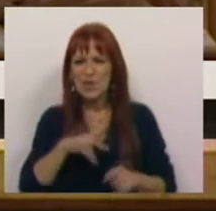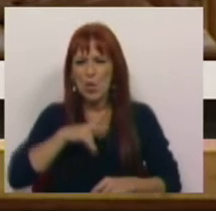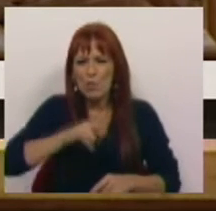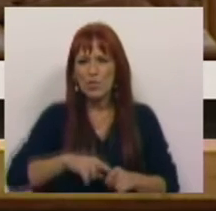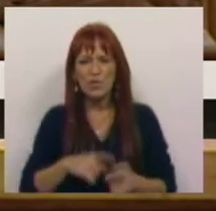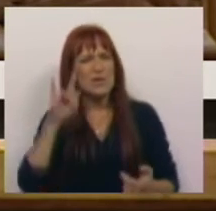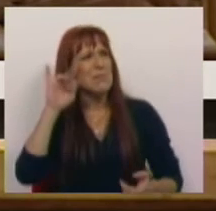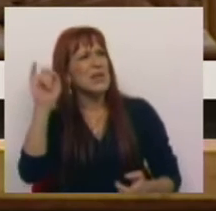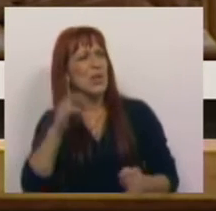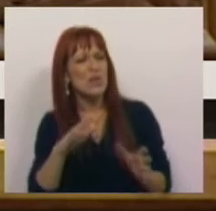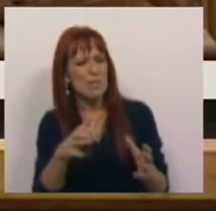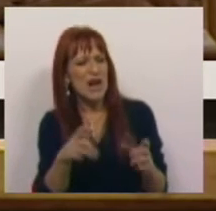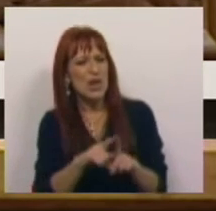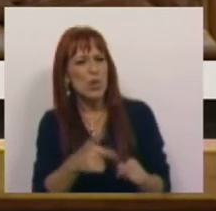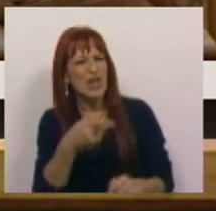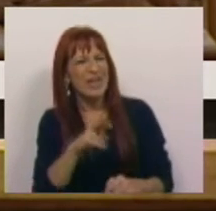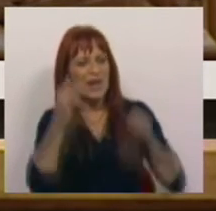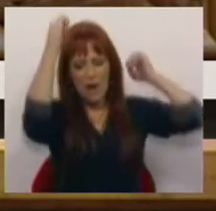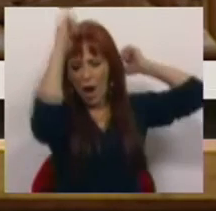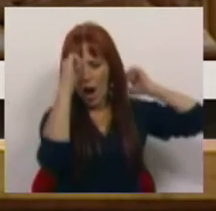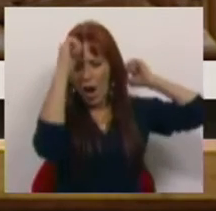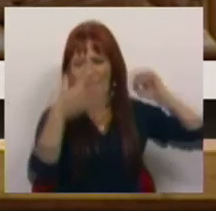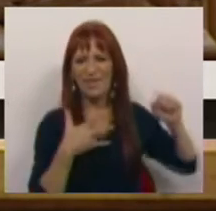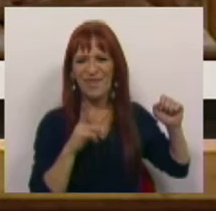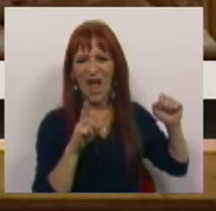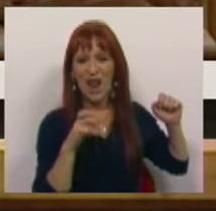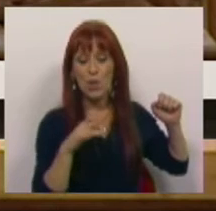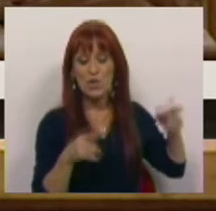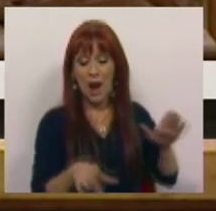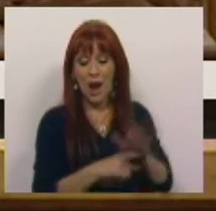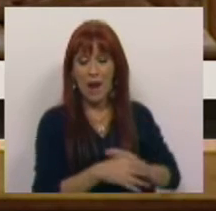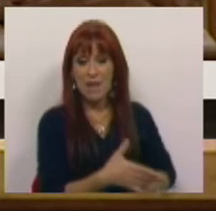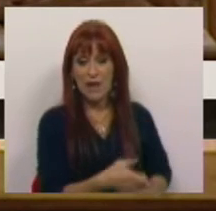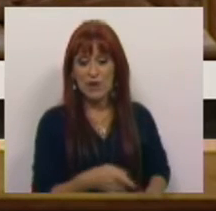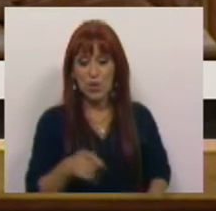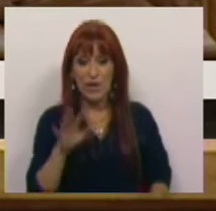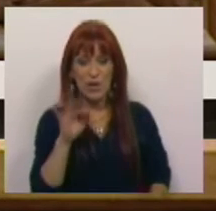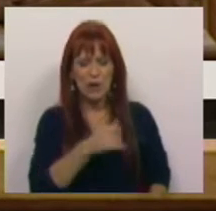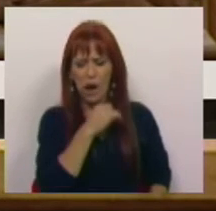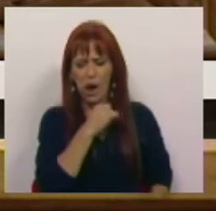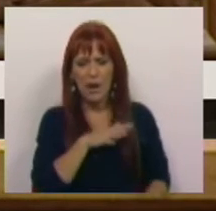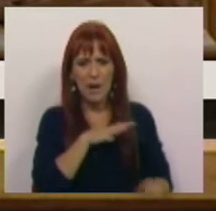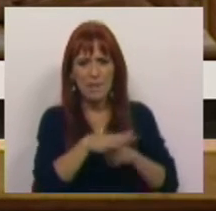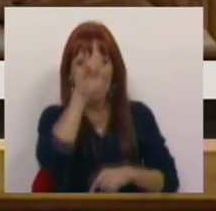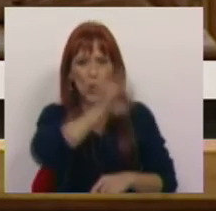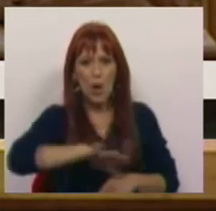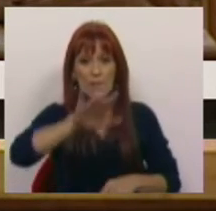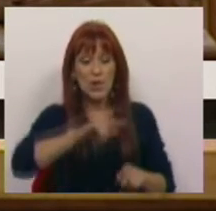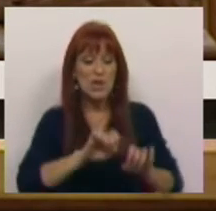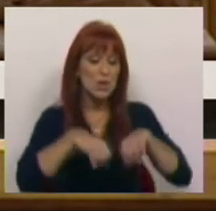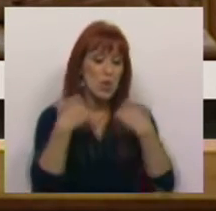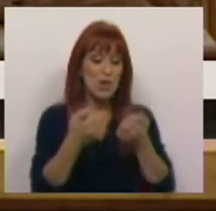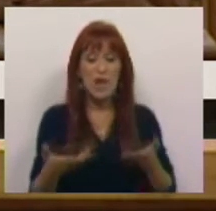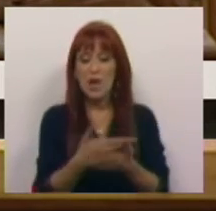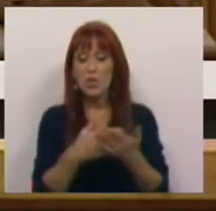Portugal imaginado como um pequeno Texas com um chapéu a Dallas. Essa lei de 94 ignorava os impactos ambientais,